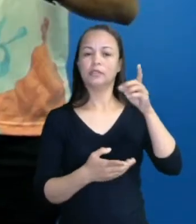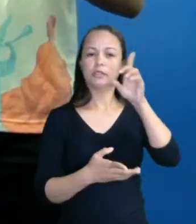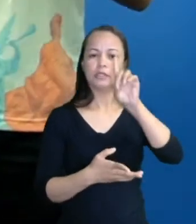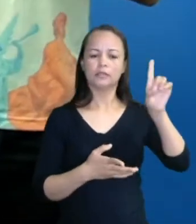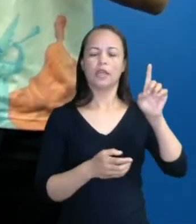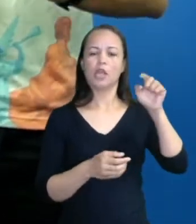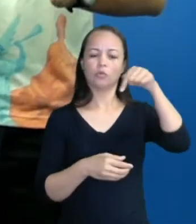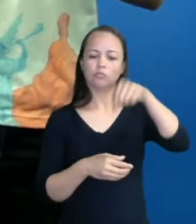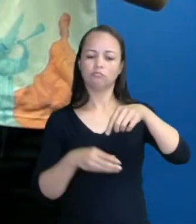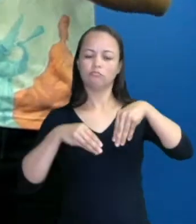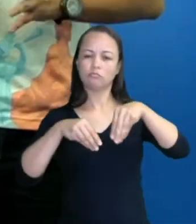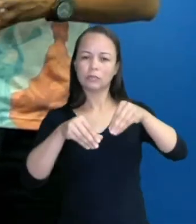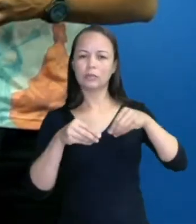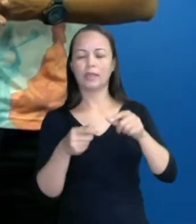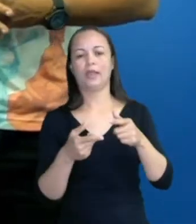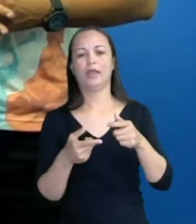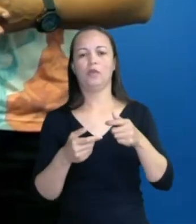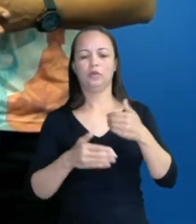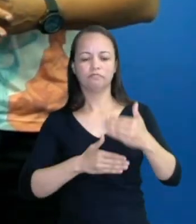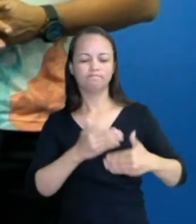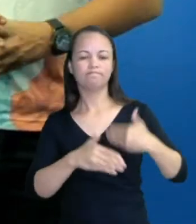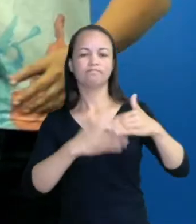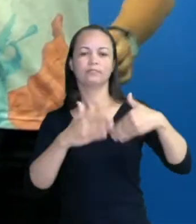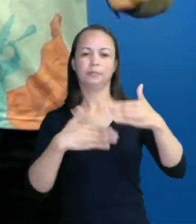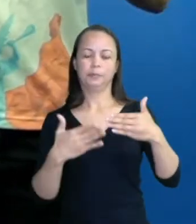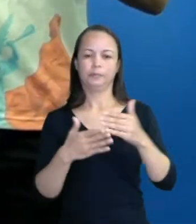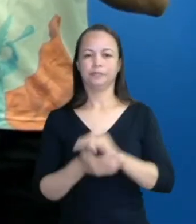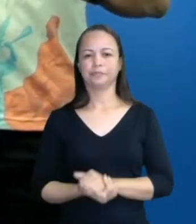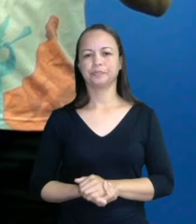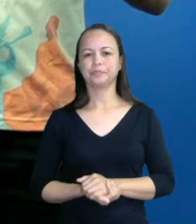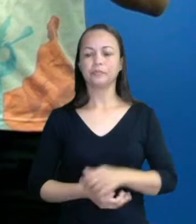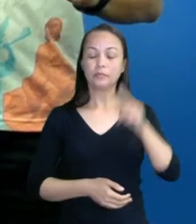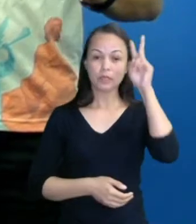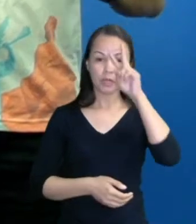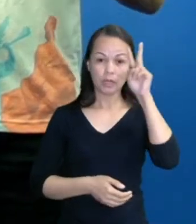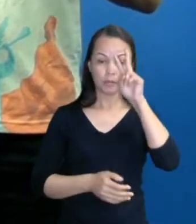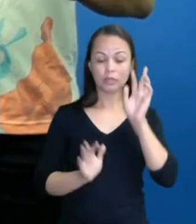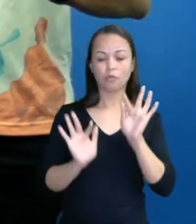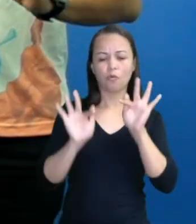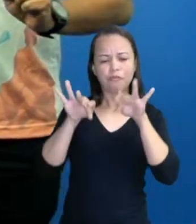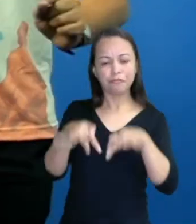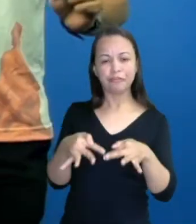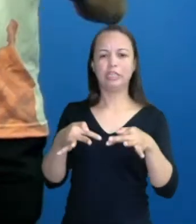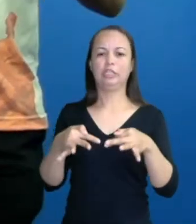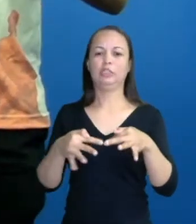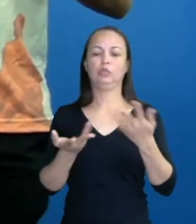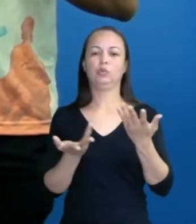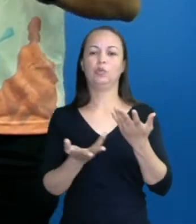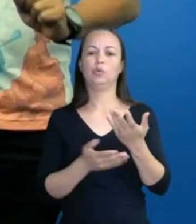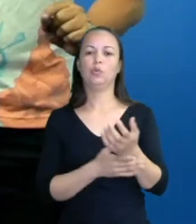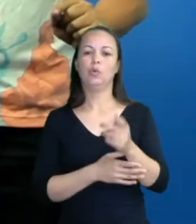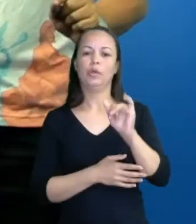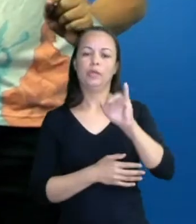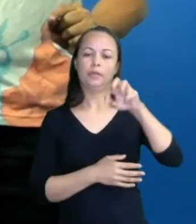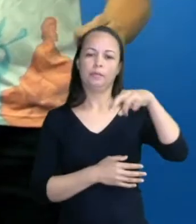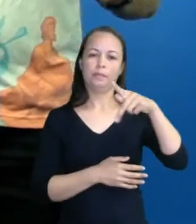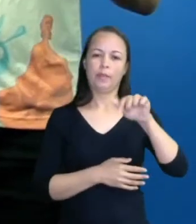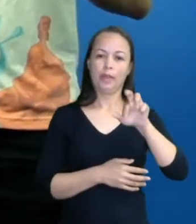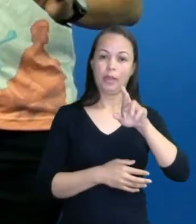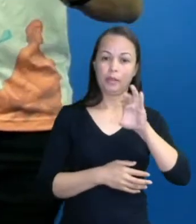é quem vai reger os rumos desse período. Lembrando que com o fim do Império Romano do